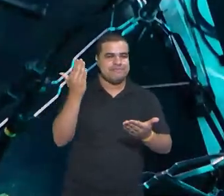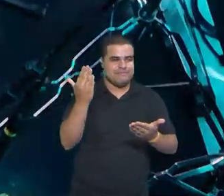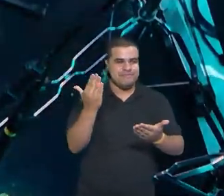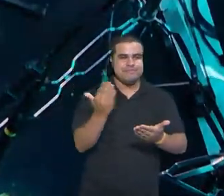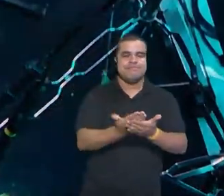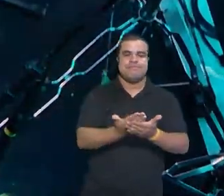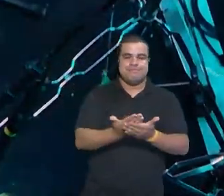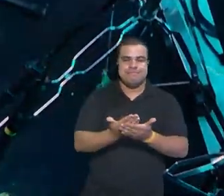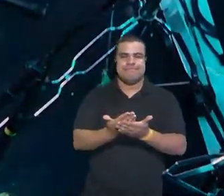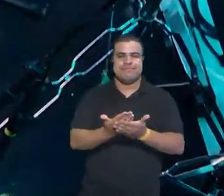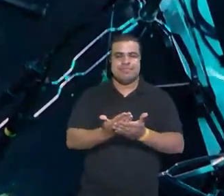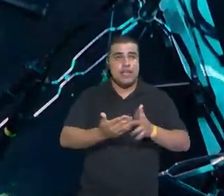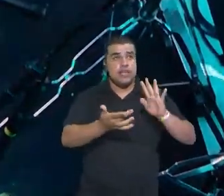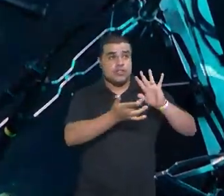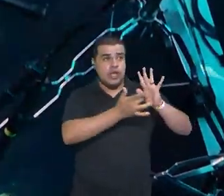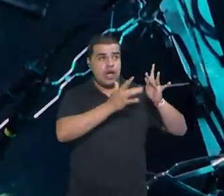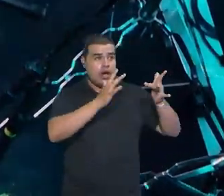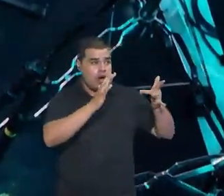não